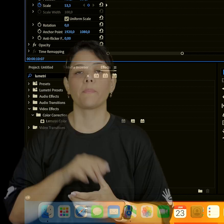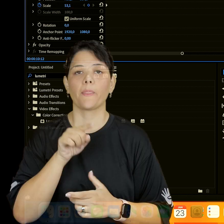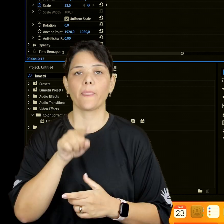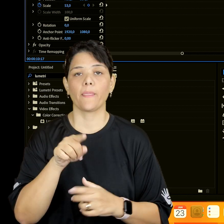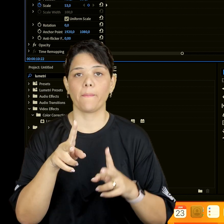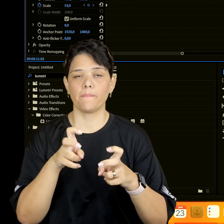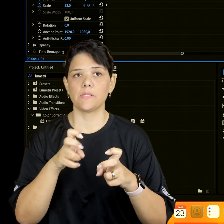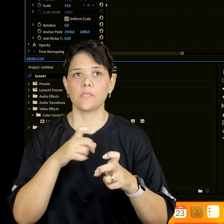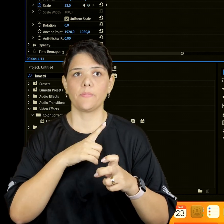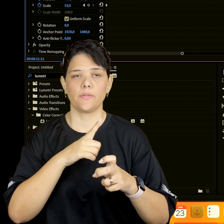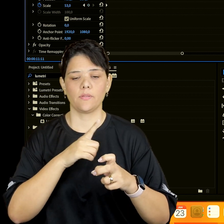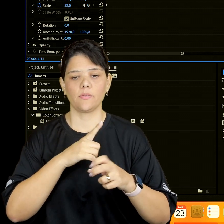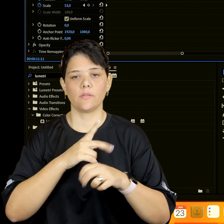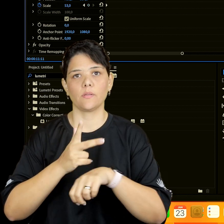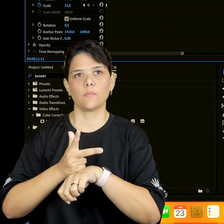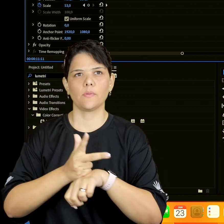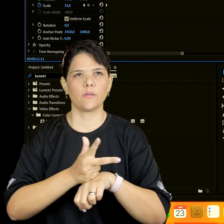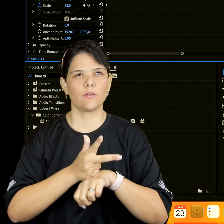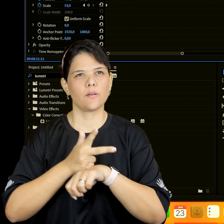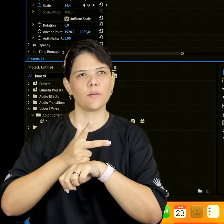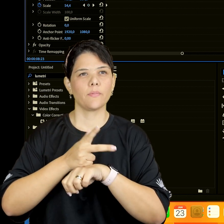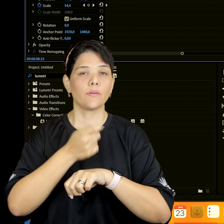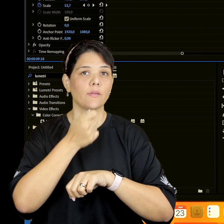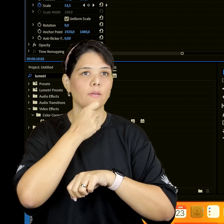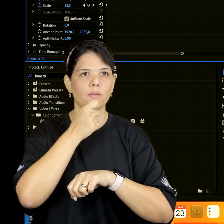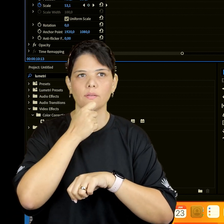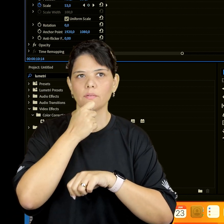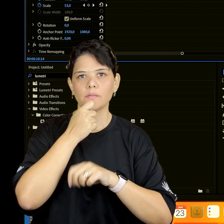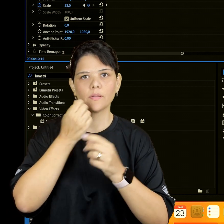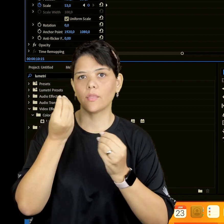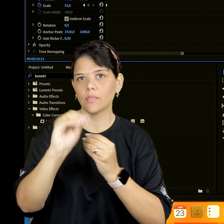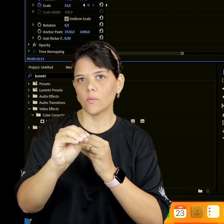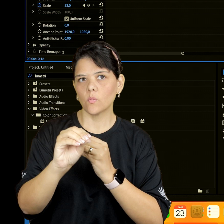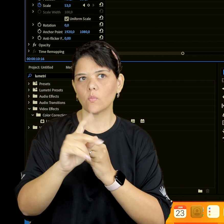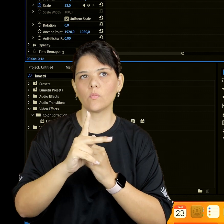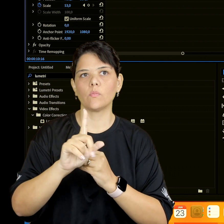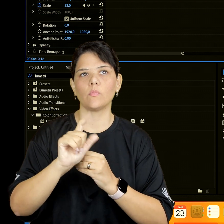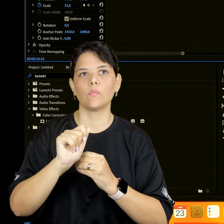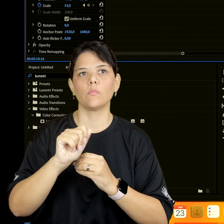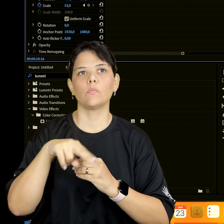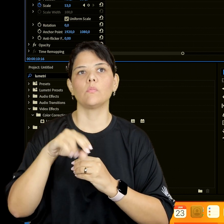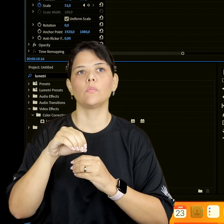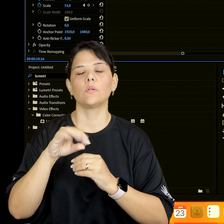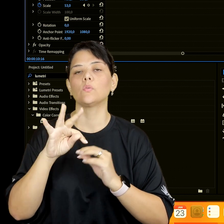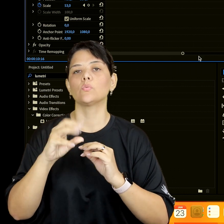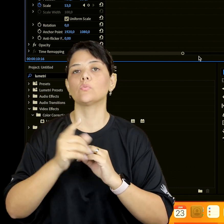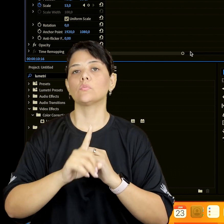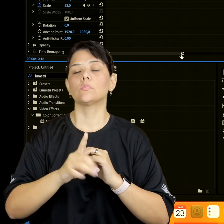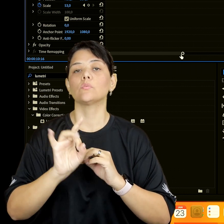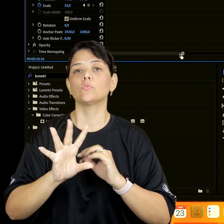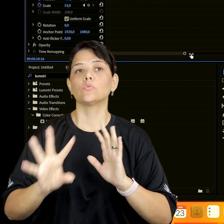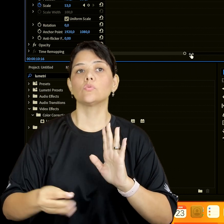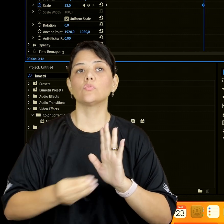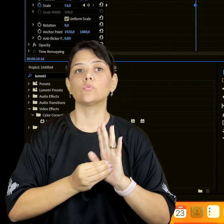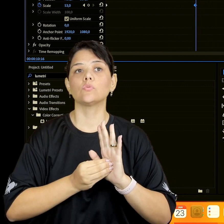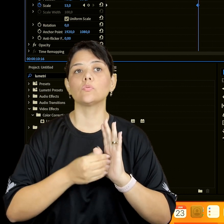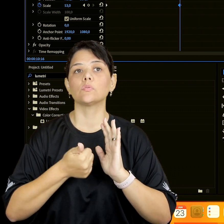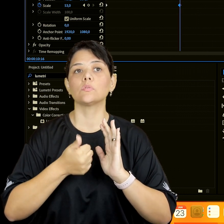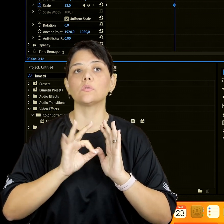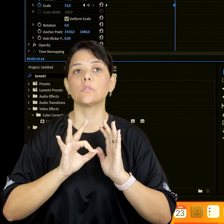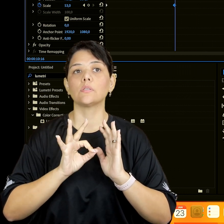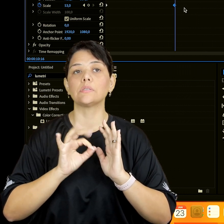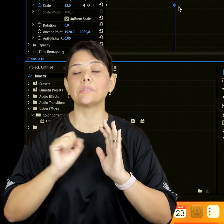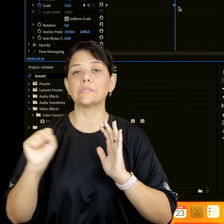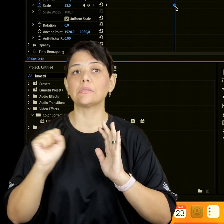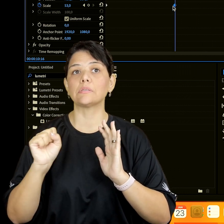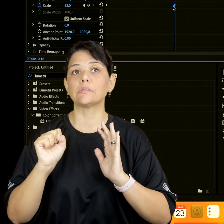mexeu, beleza? E eu nem botei o plano inteiro nisso. Foram 10 segundos. E o movimento ficou